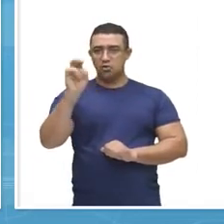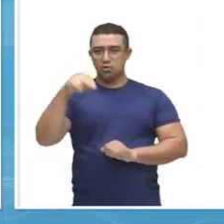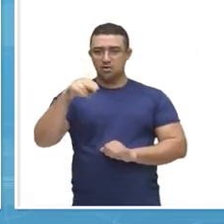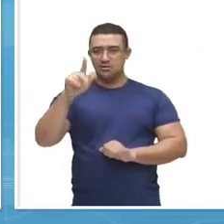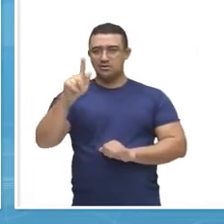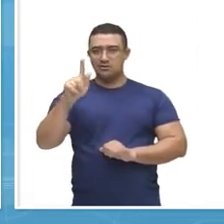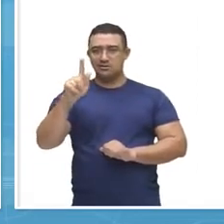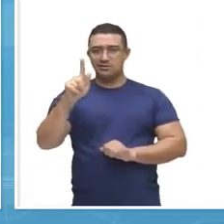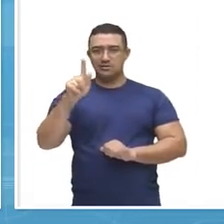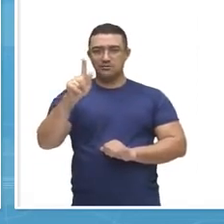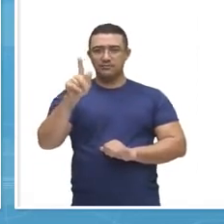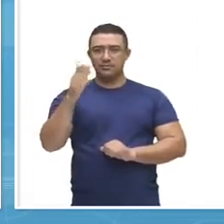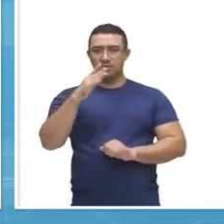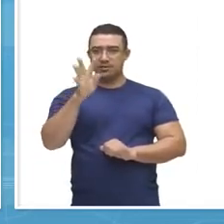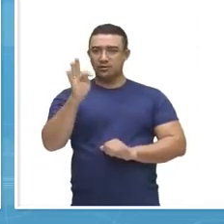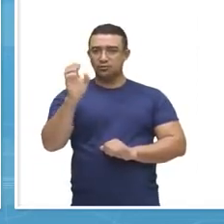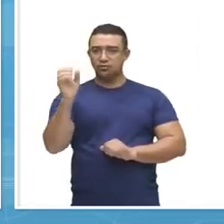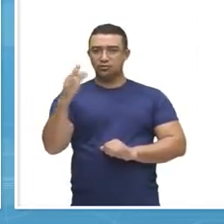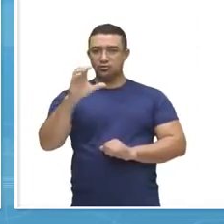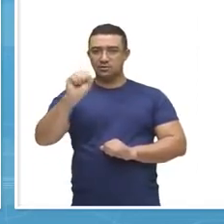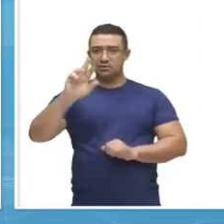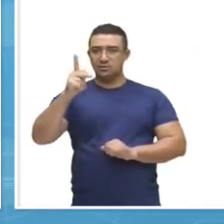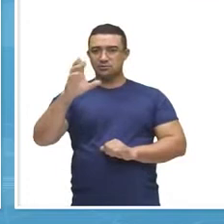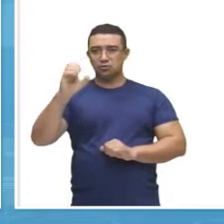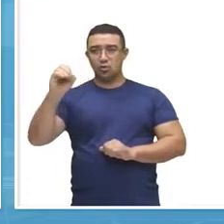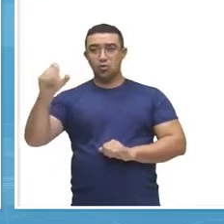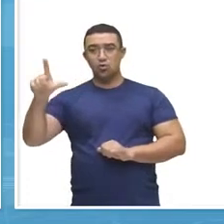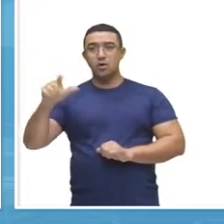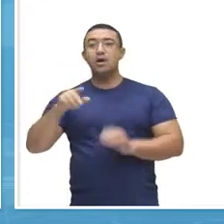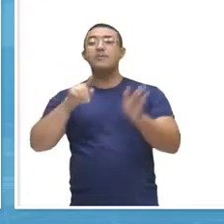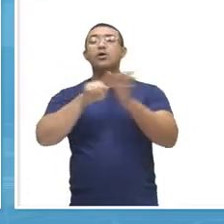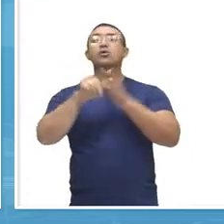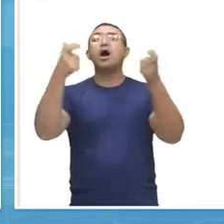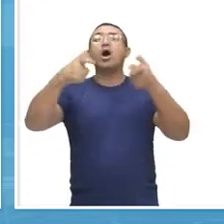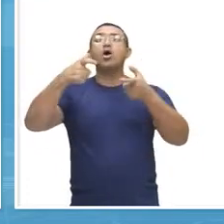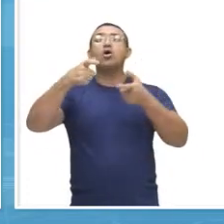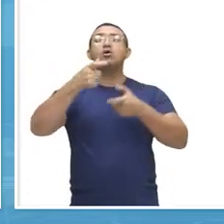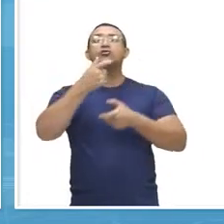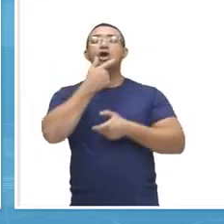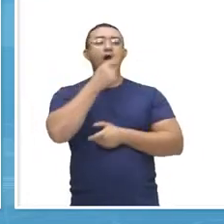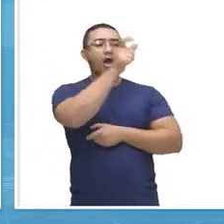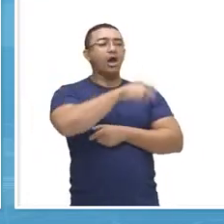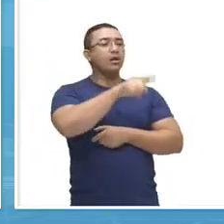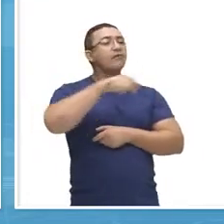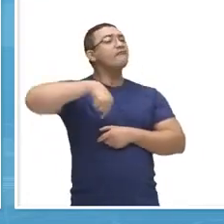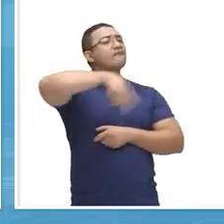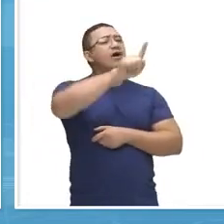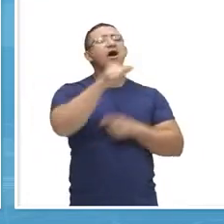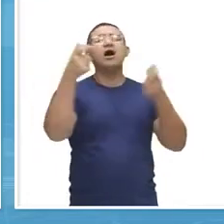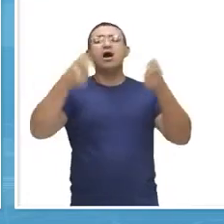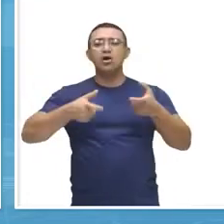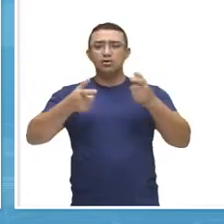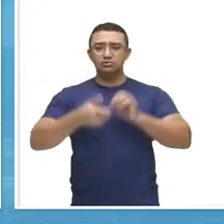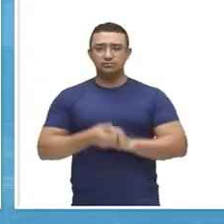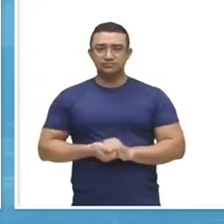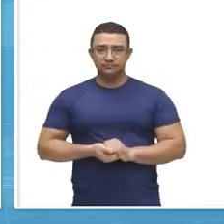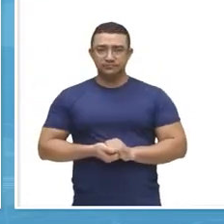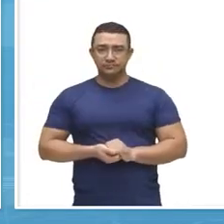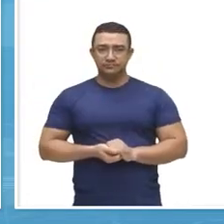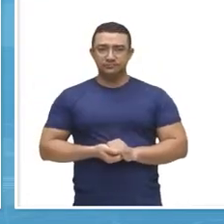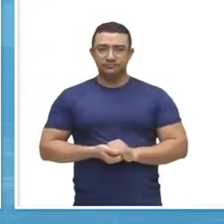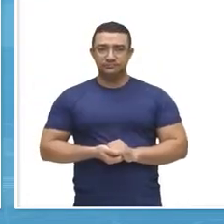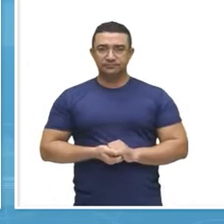é a resposta correta para essa pergunta? Né? A pergunta, onde ele está indo? He's going to the soccer class. Or letter B, he's going to